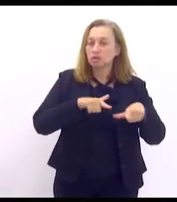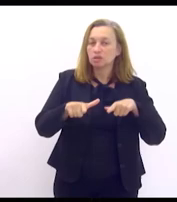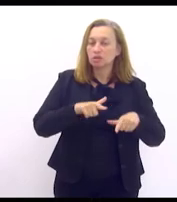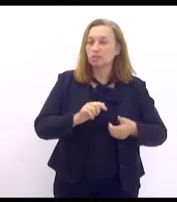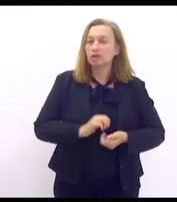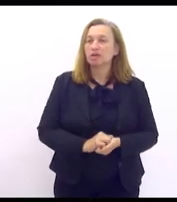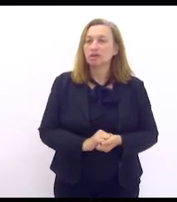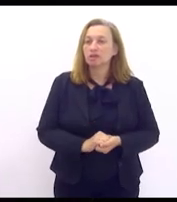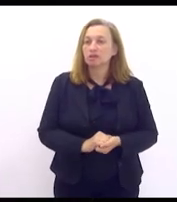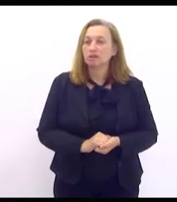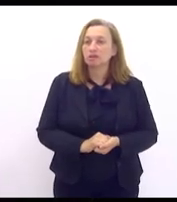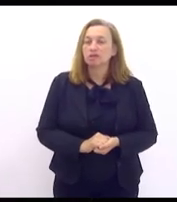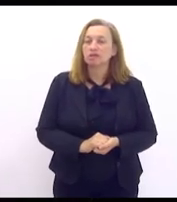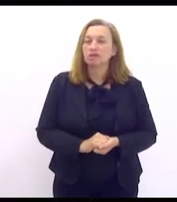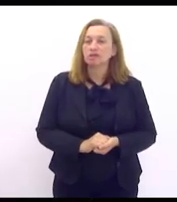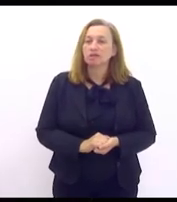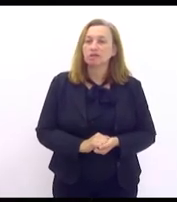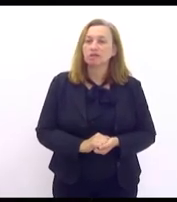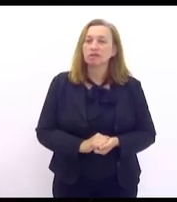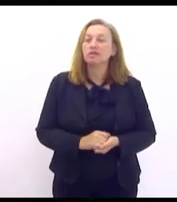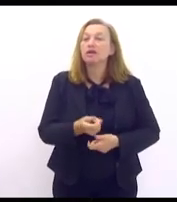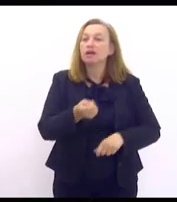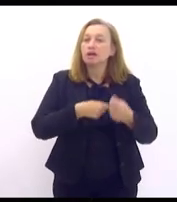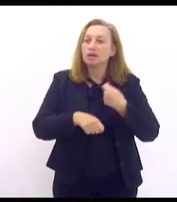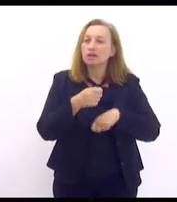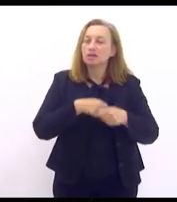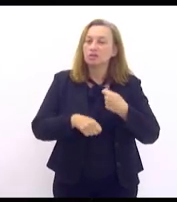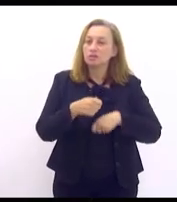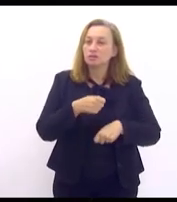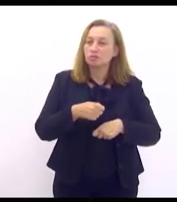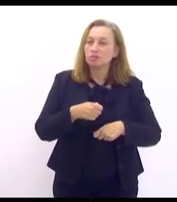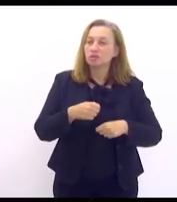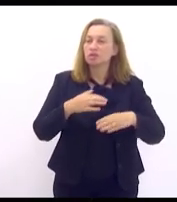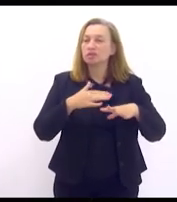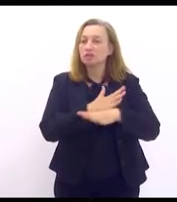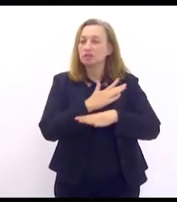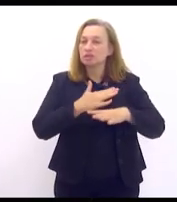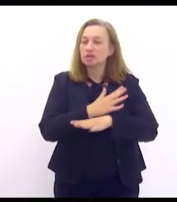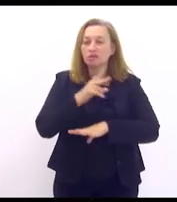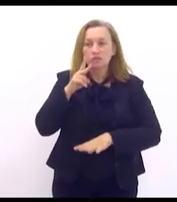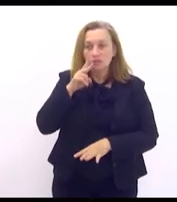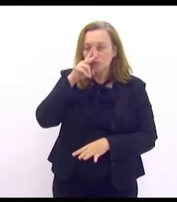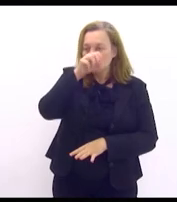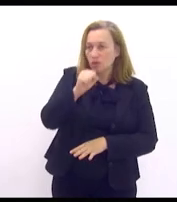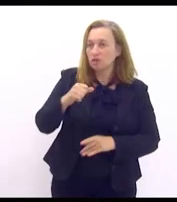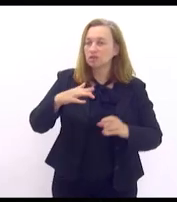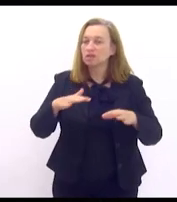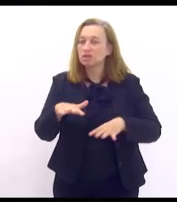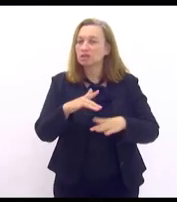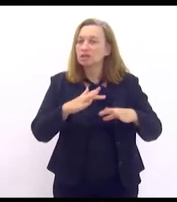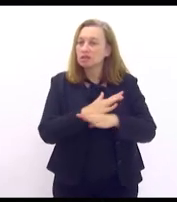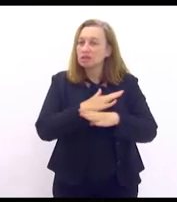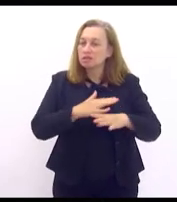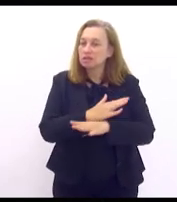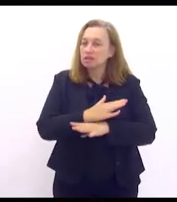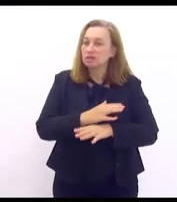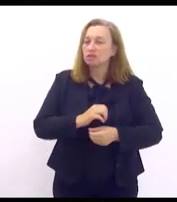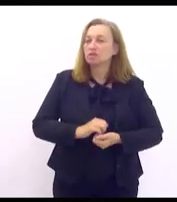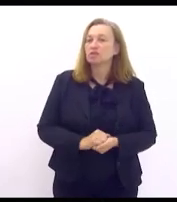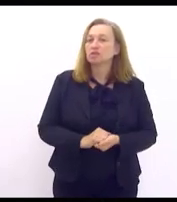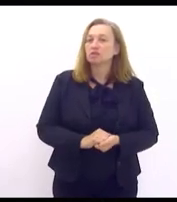emprego, a economia urbana forte e cidades